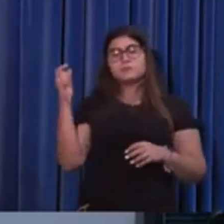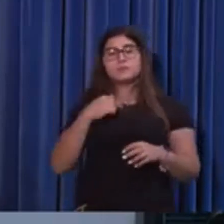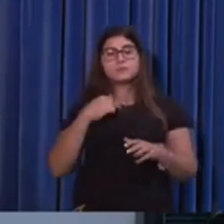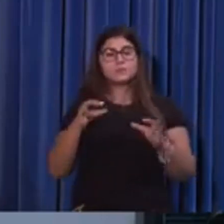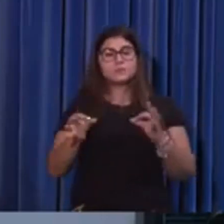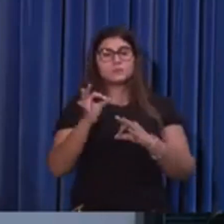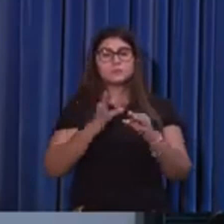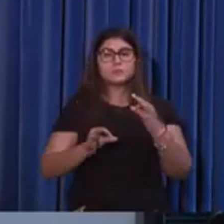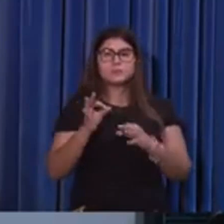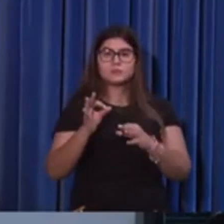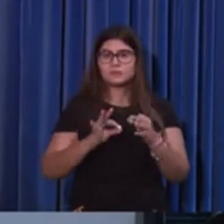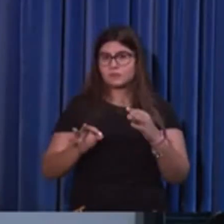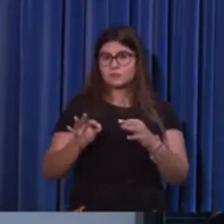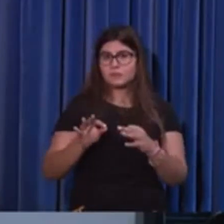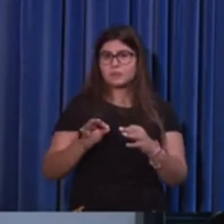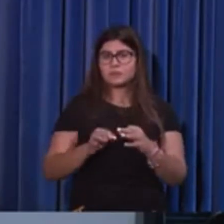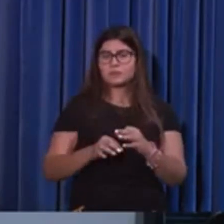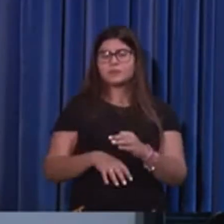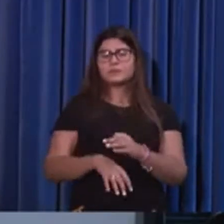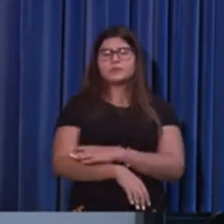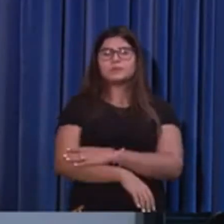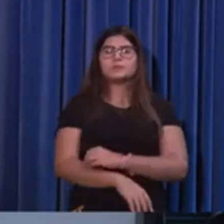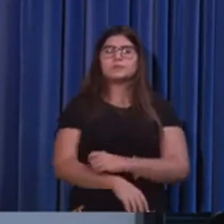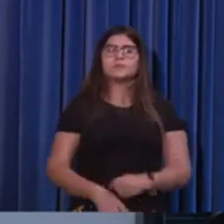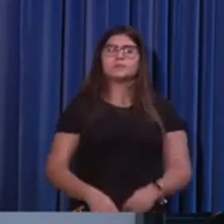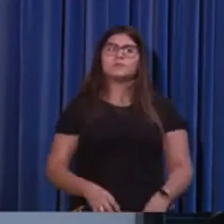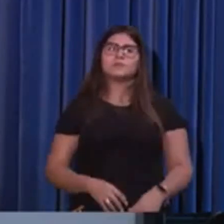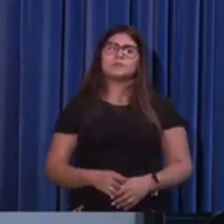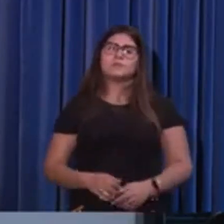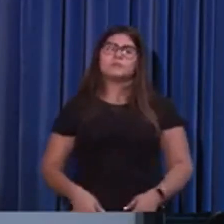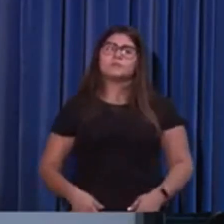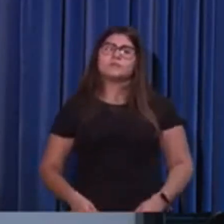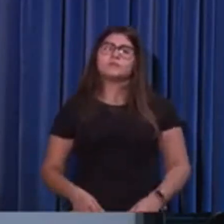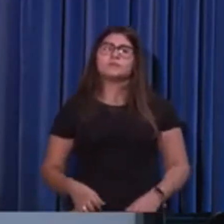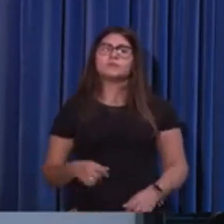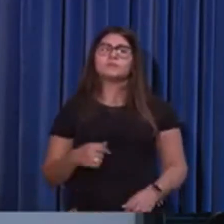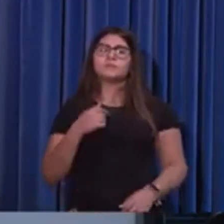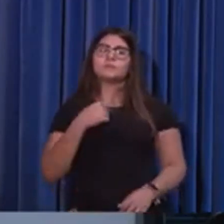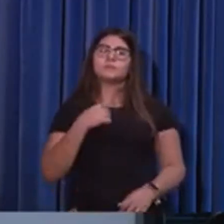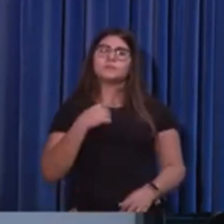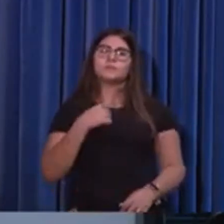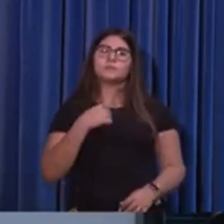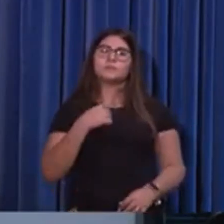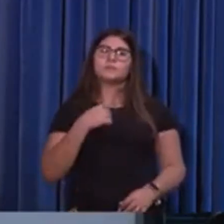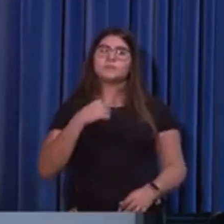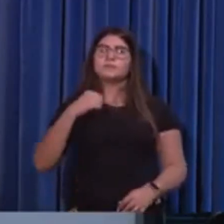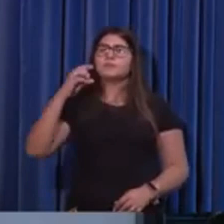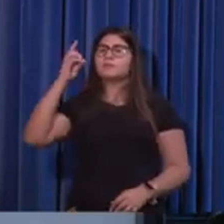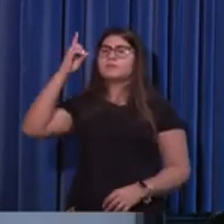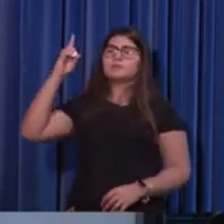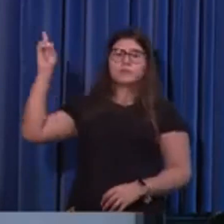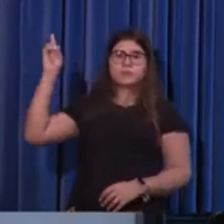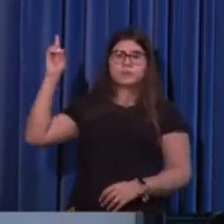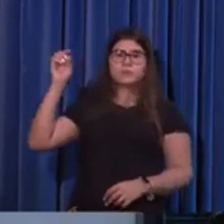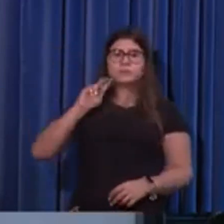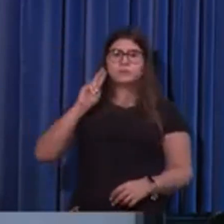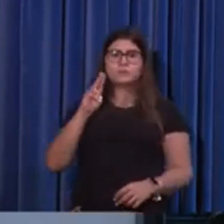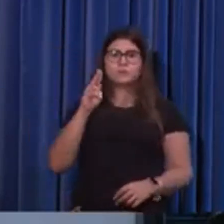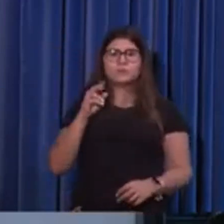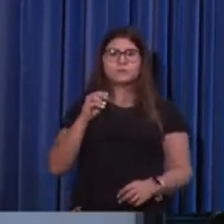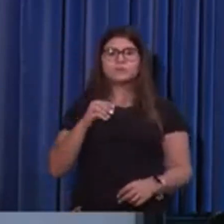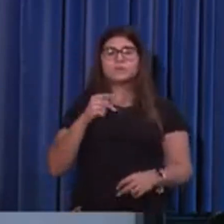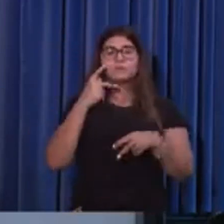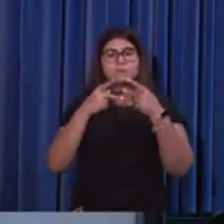que está no versículo 17, conforme Hebreus 10, 25. É o termo usado por Deus para dizer que no juízo